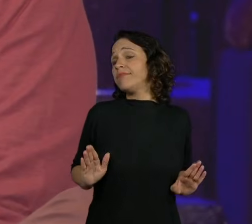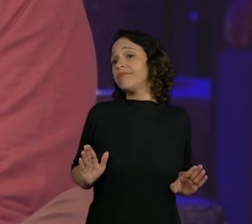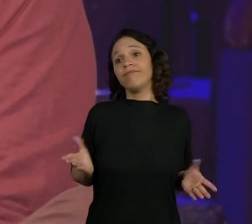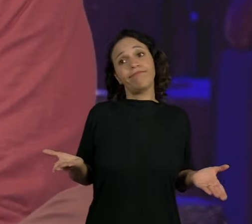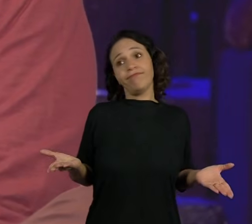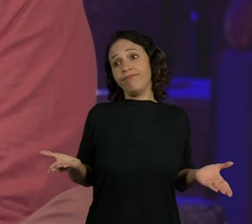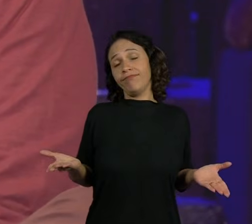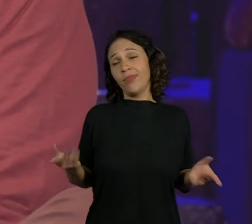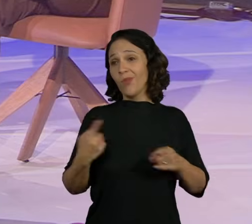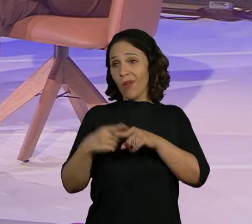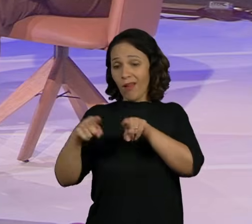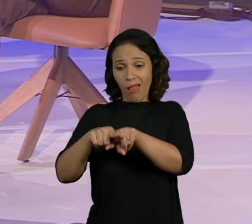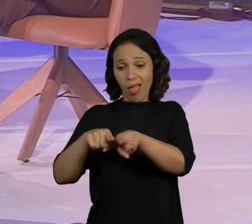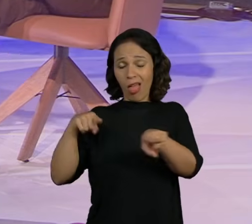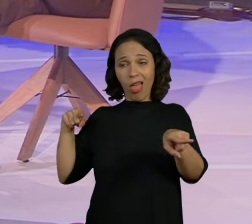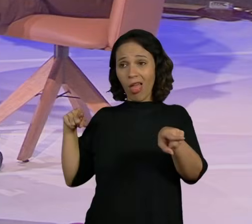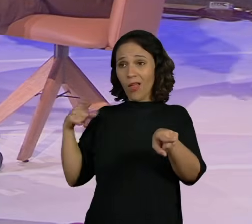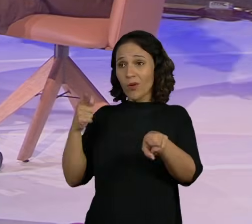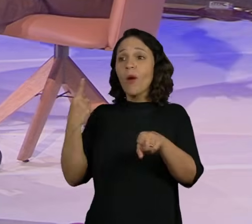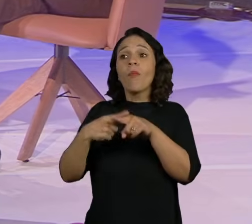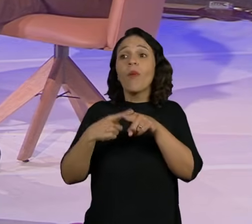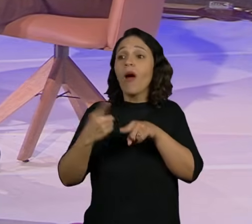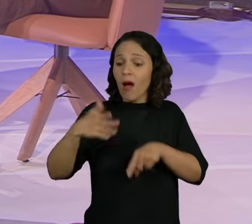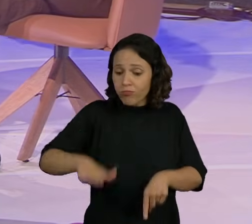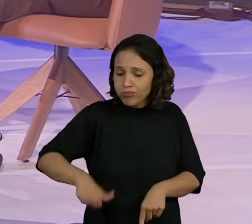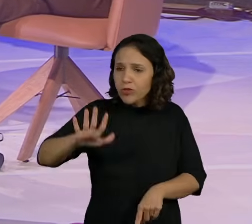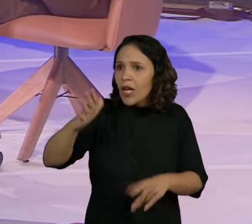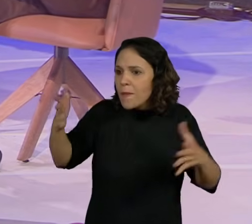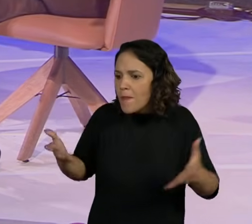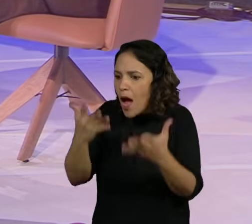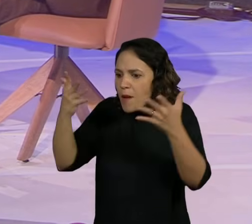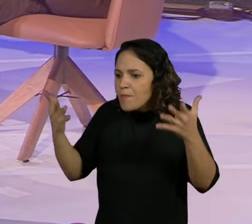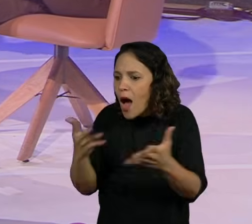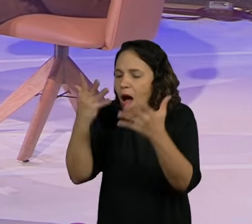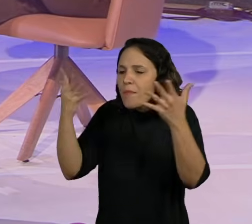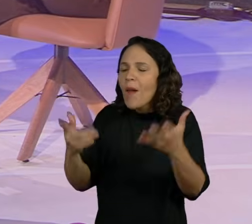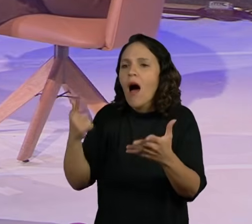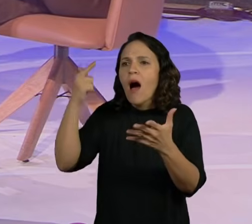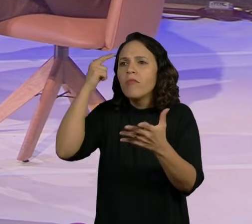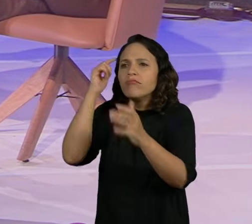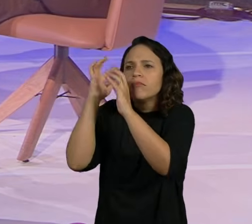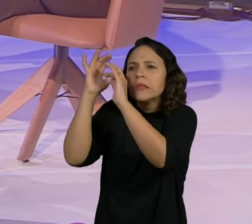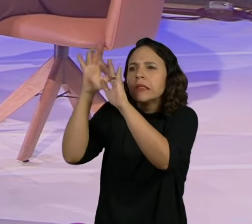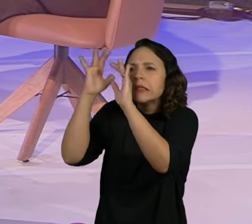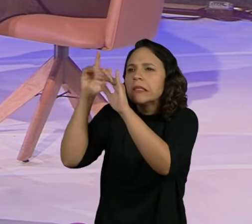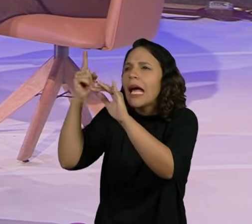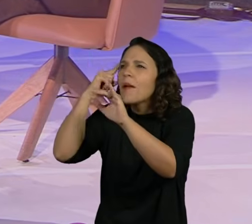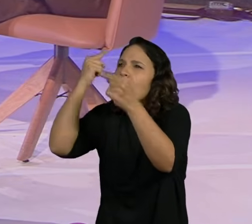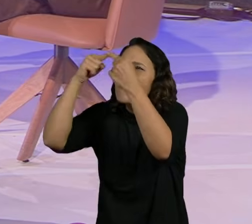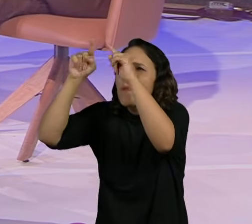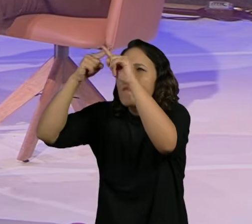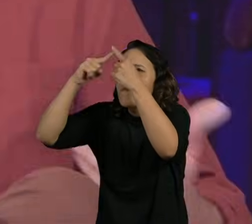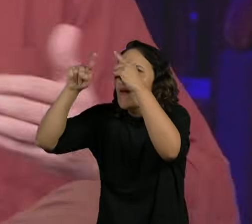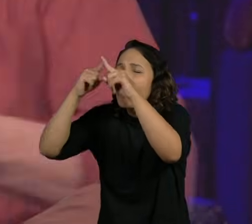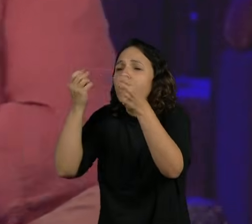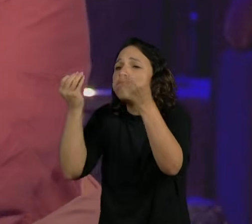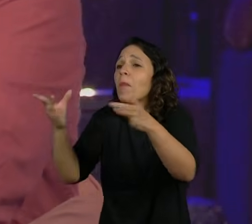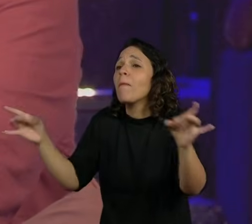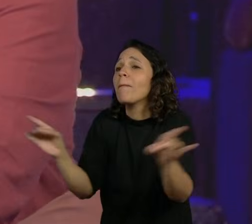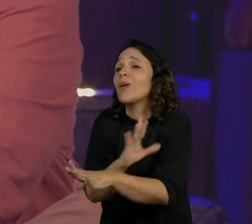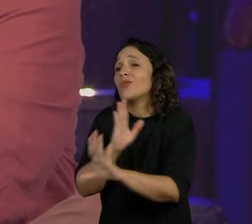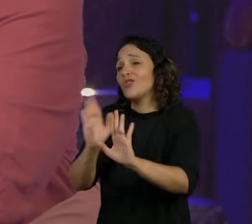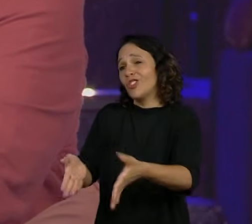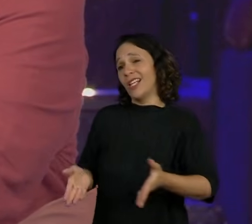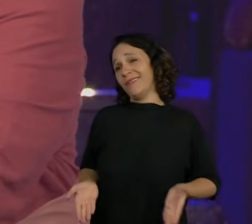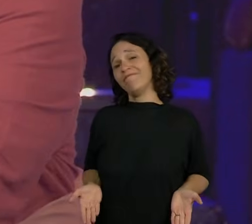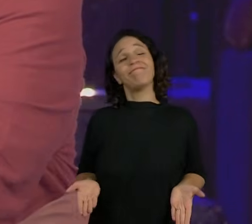de perder. Teve uma infância cheia de estímulos, exatamente, né? De sinapses. Exatamente. Veio tudo no colo. Né? Entendeu? Quer dizer,